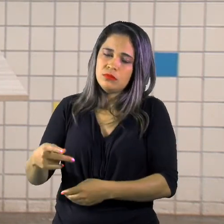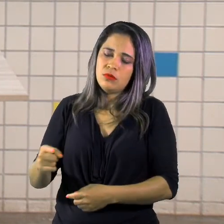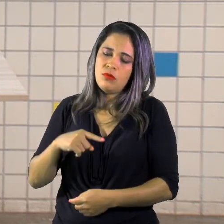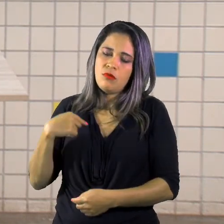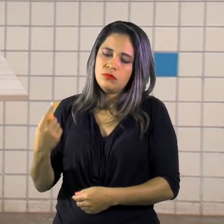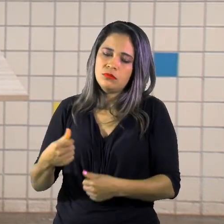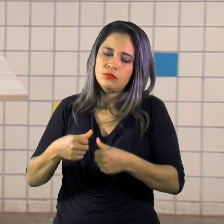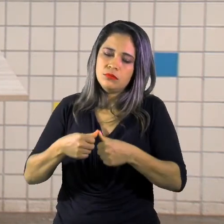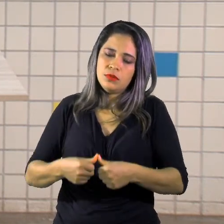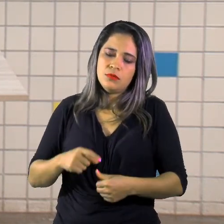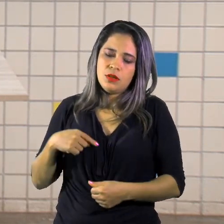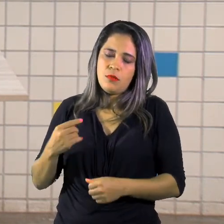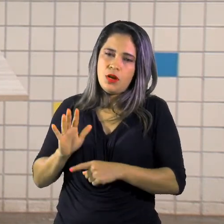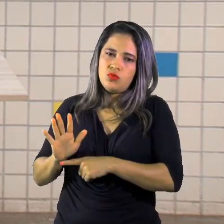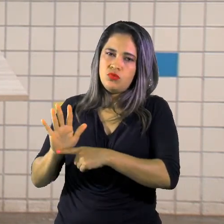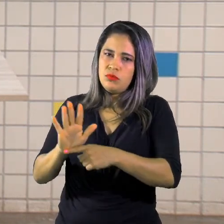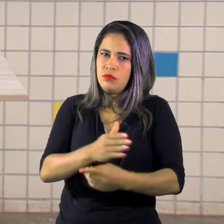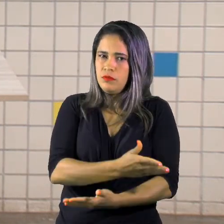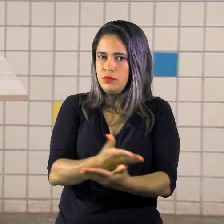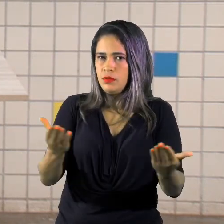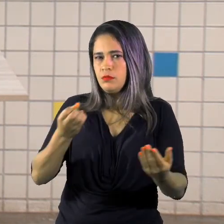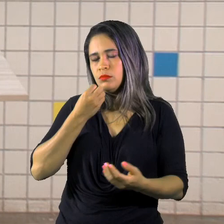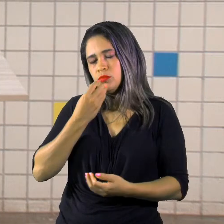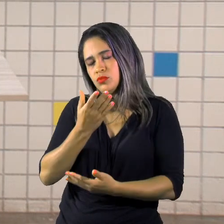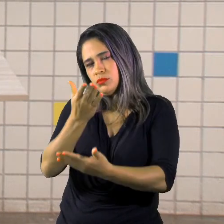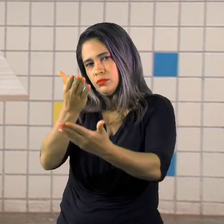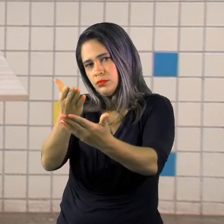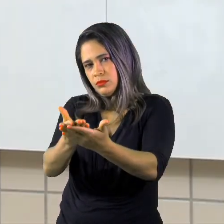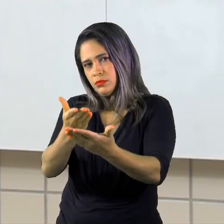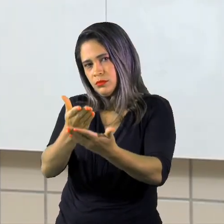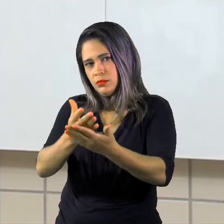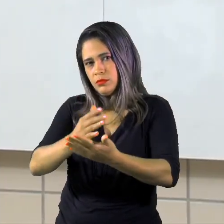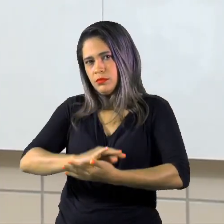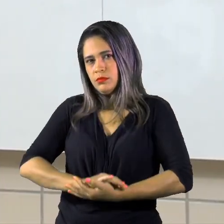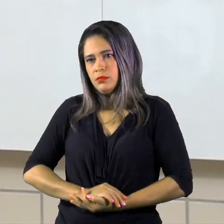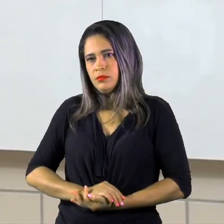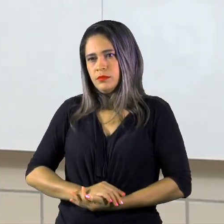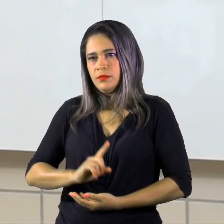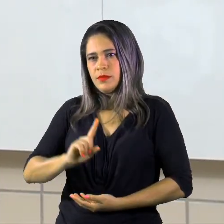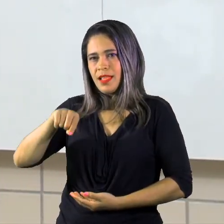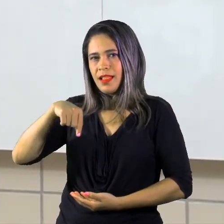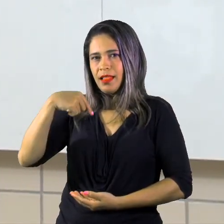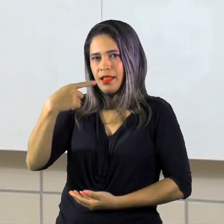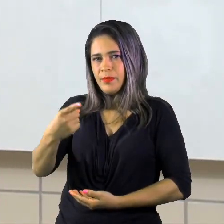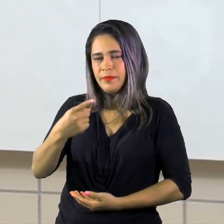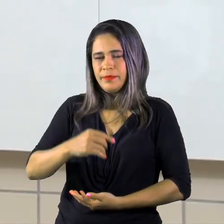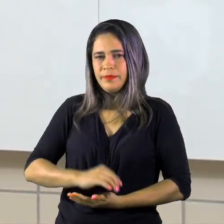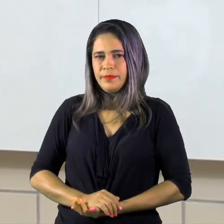para ajudar vocês. Ok? Bons estudos e até mais.